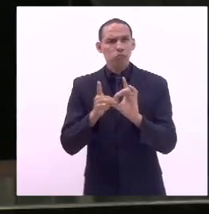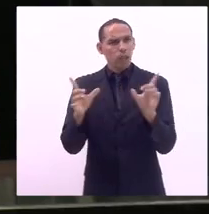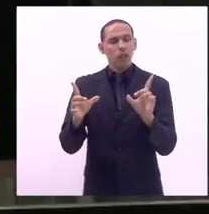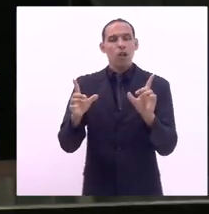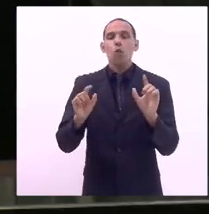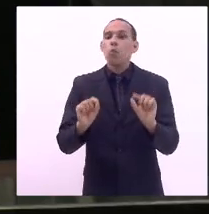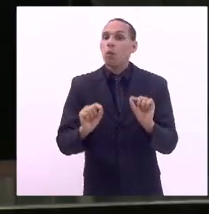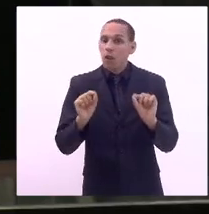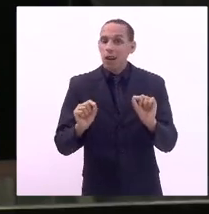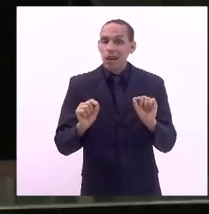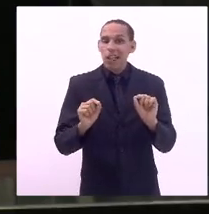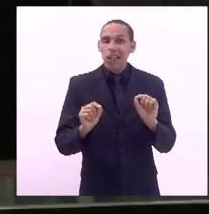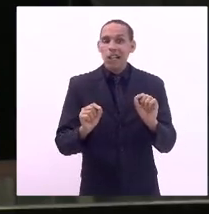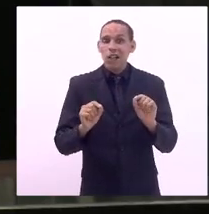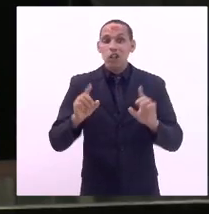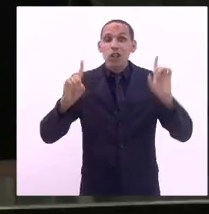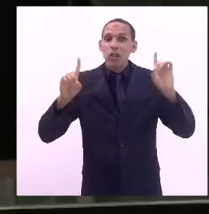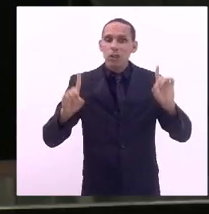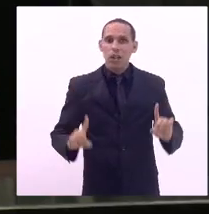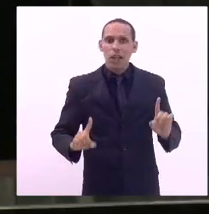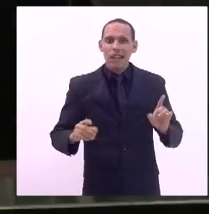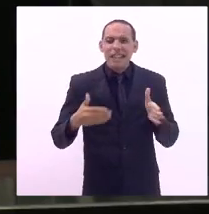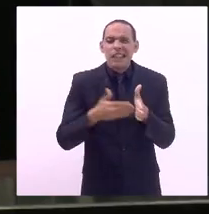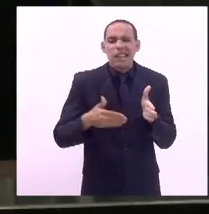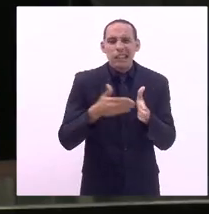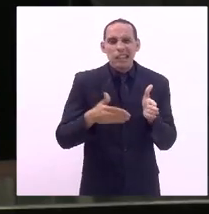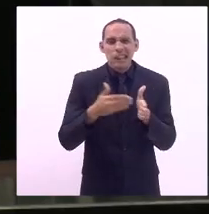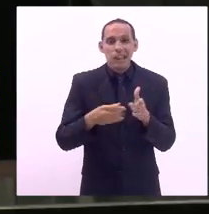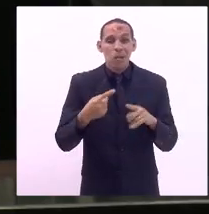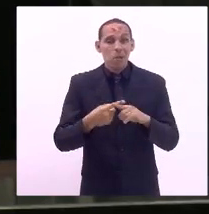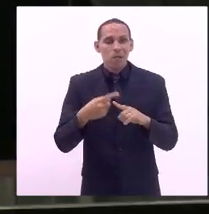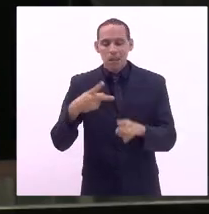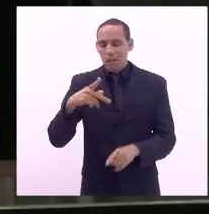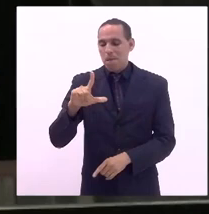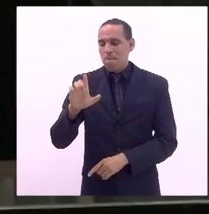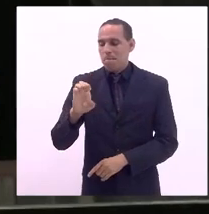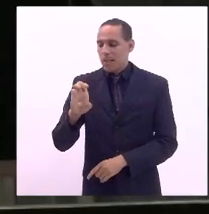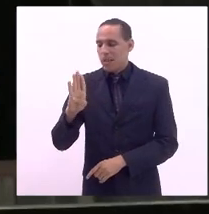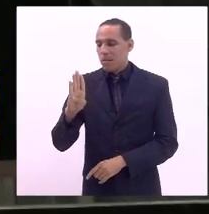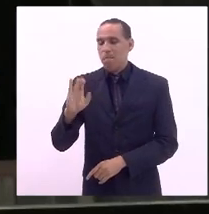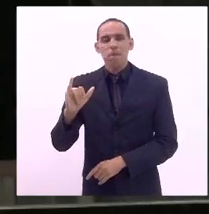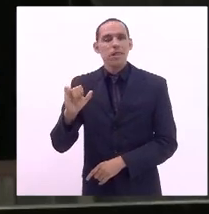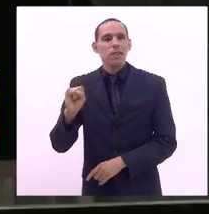direito esse que foi cerceado depois do plebiscito de 2005, onde